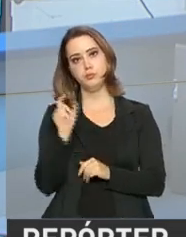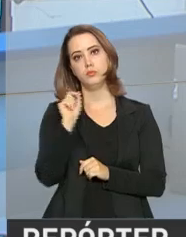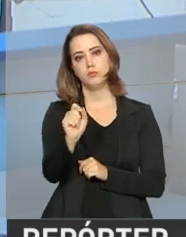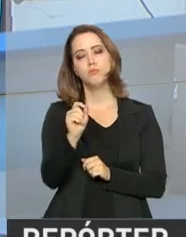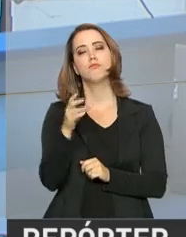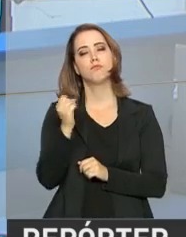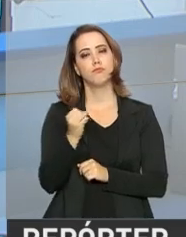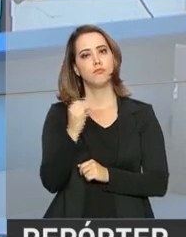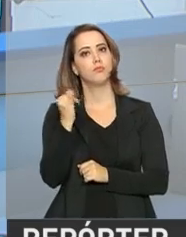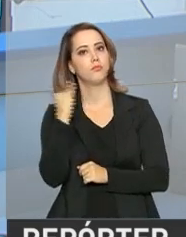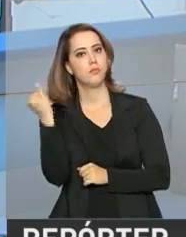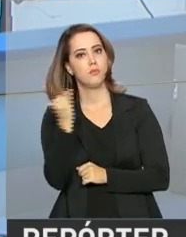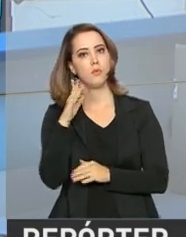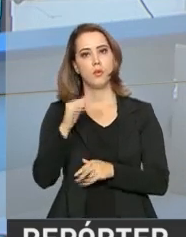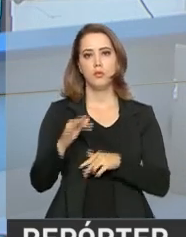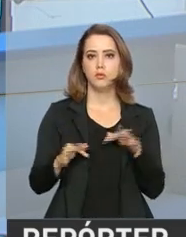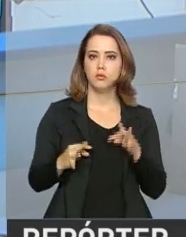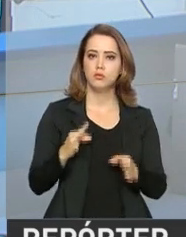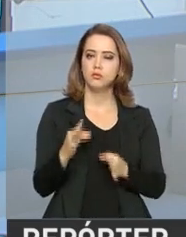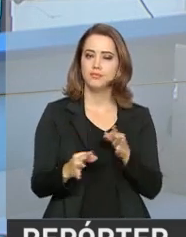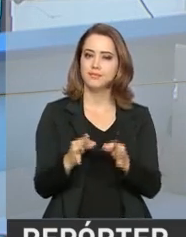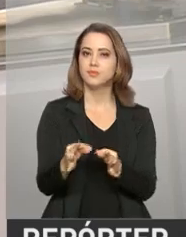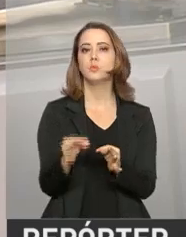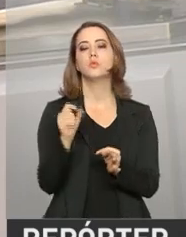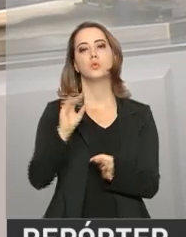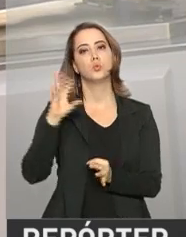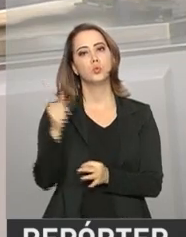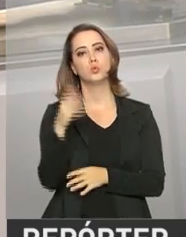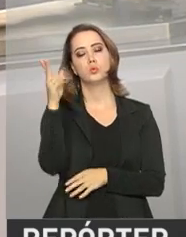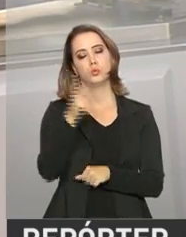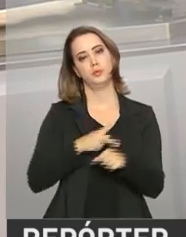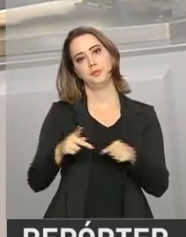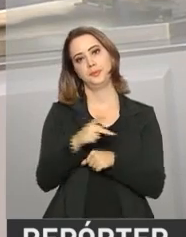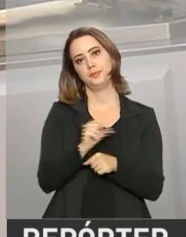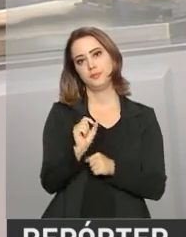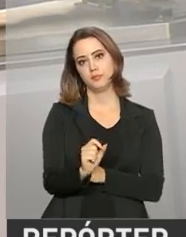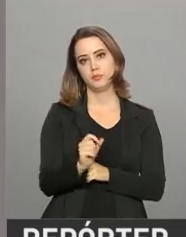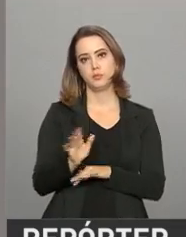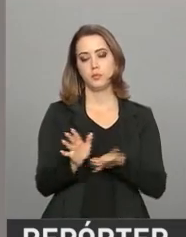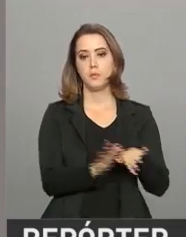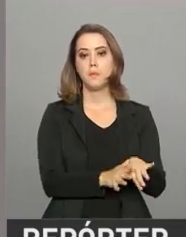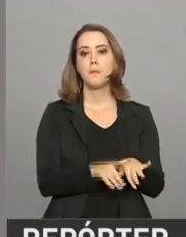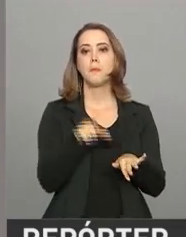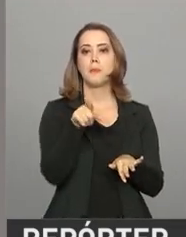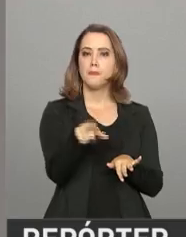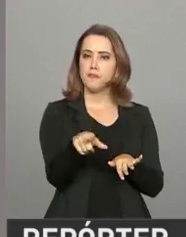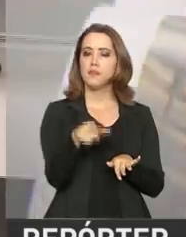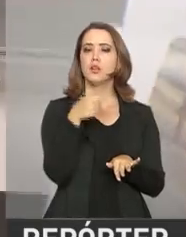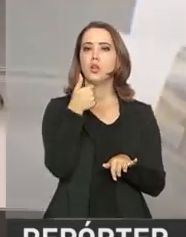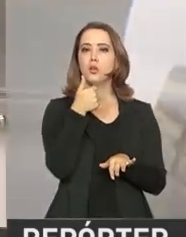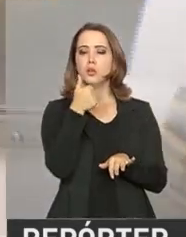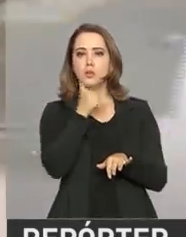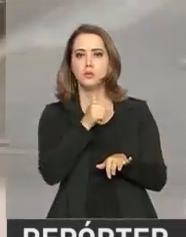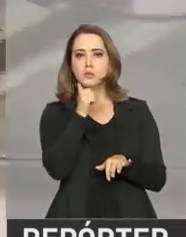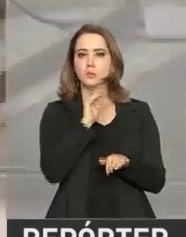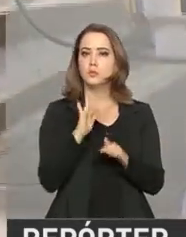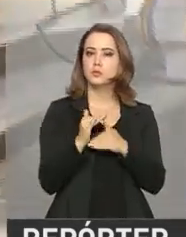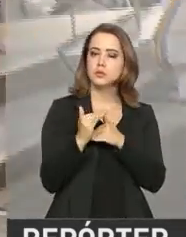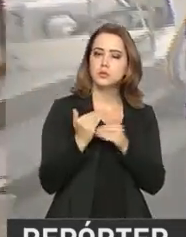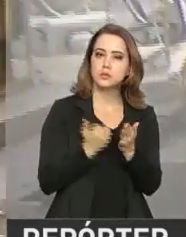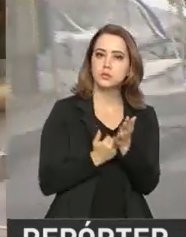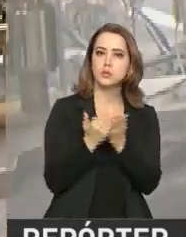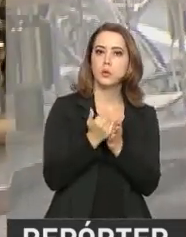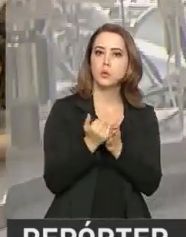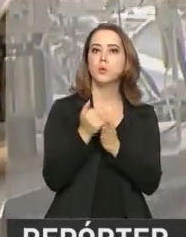crescimento econômico de qualquer país em 2010 Ana Catarina começou o curso de Mestrado em Geologia na